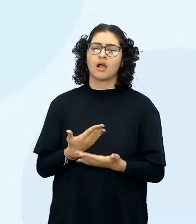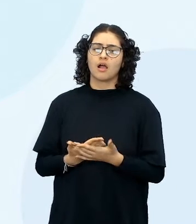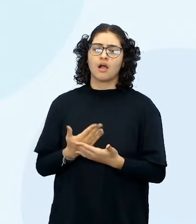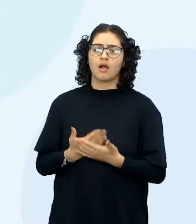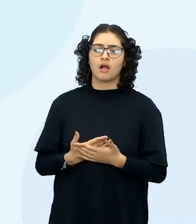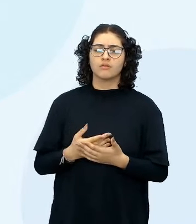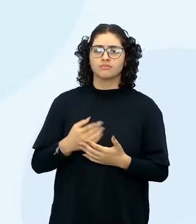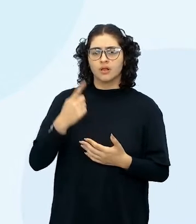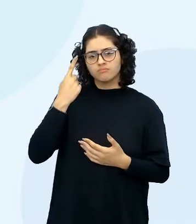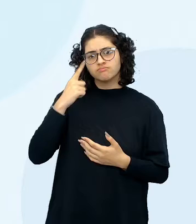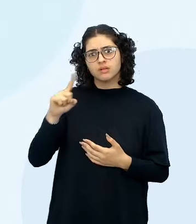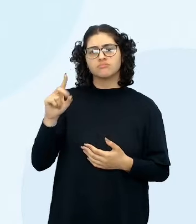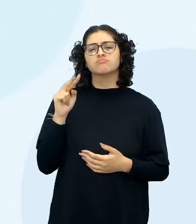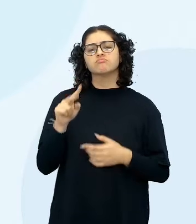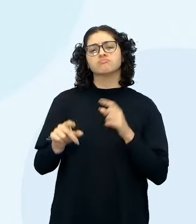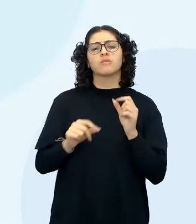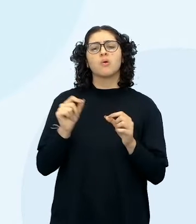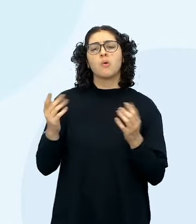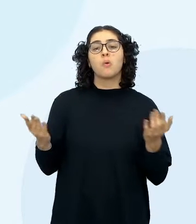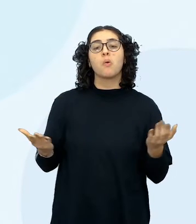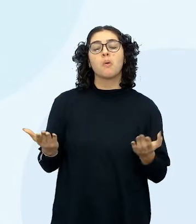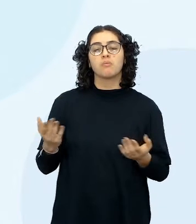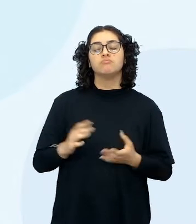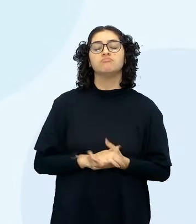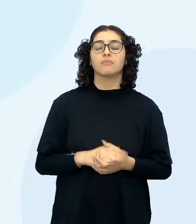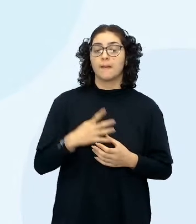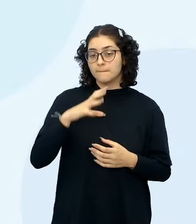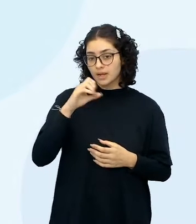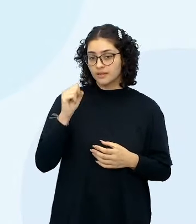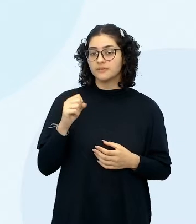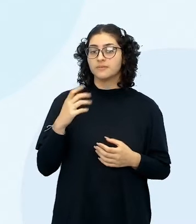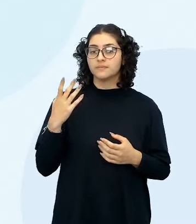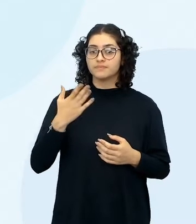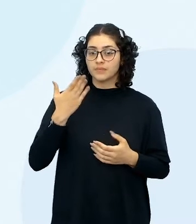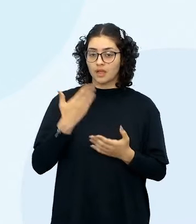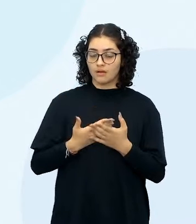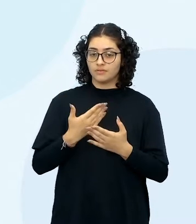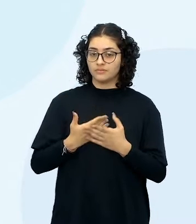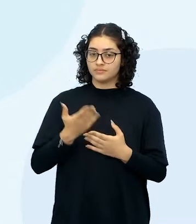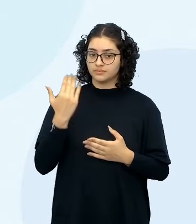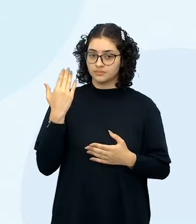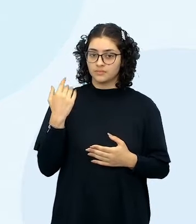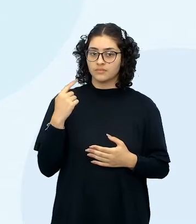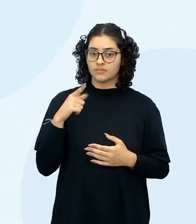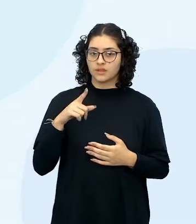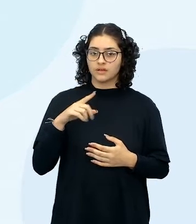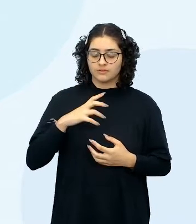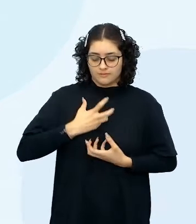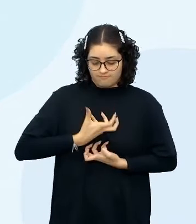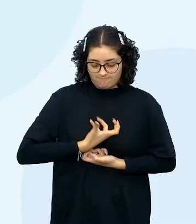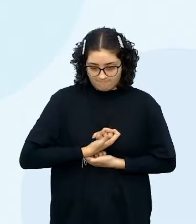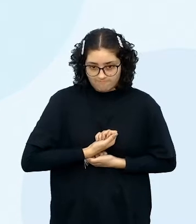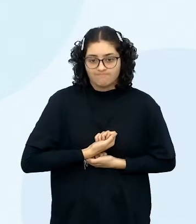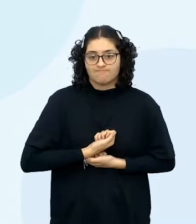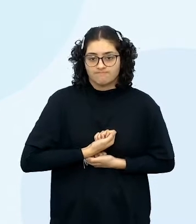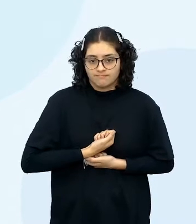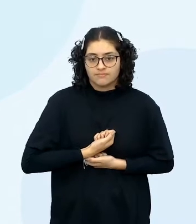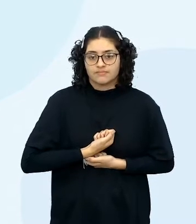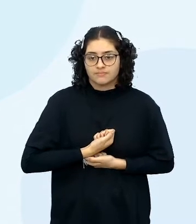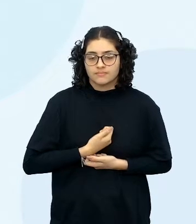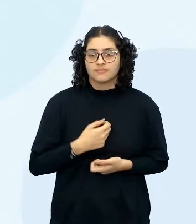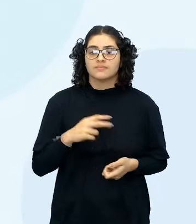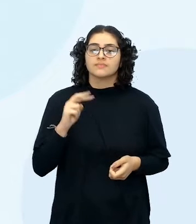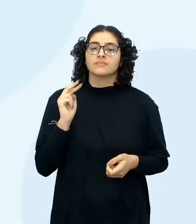aula passada e o que a gente vai aprender hoje? Na nossa aula passada, a gente viu a respeito da distrofia muscular de Duchenne, a gente viu as